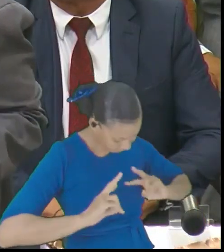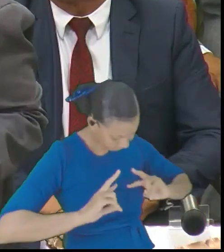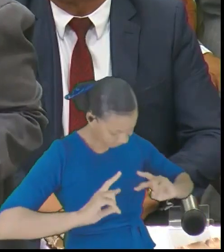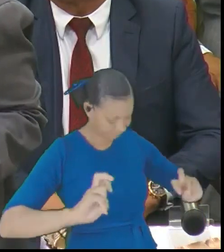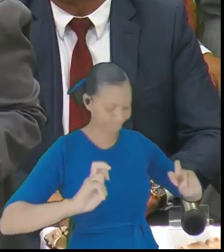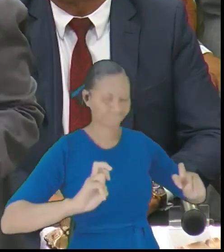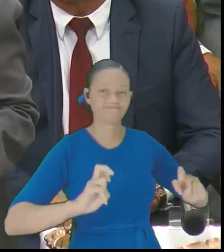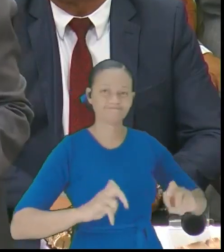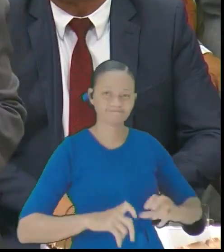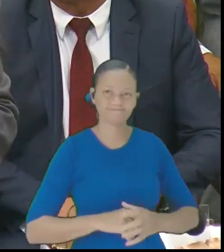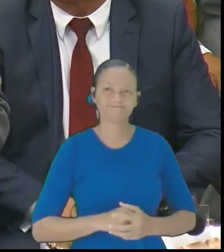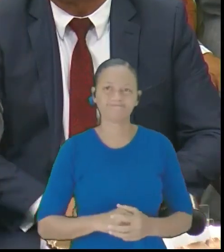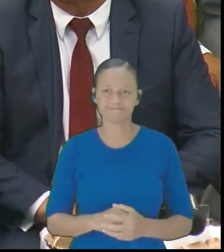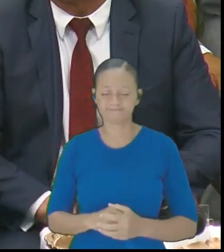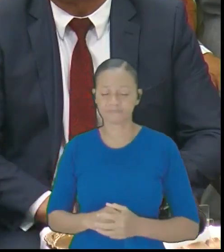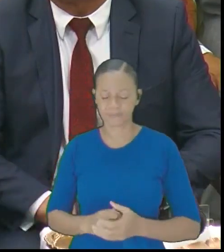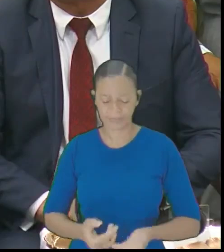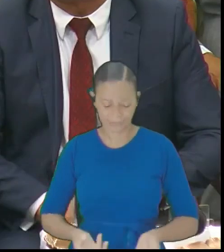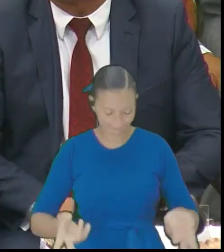reconhecimento.